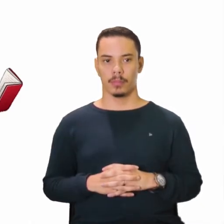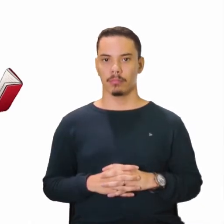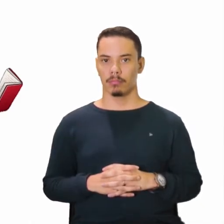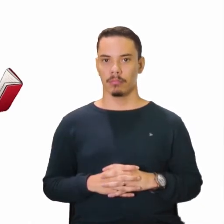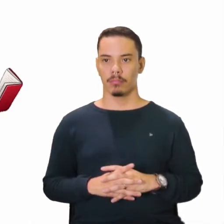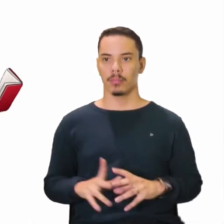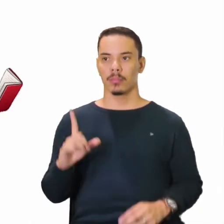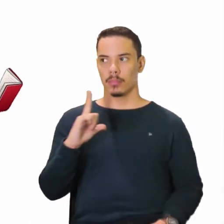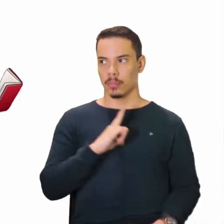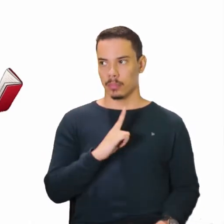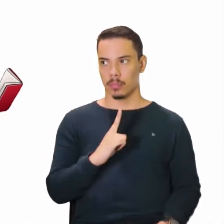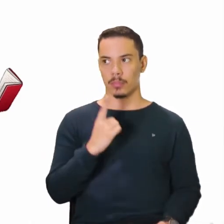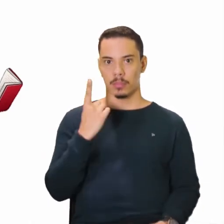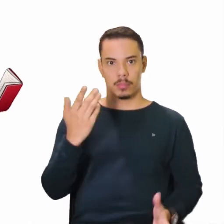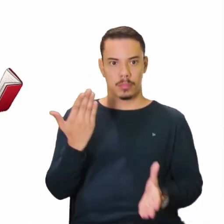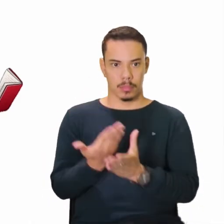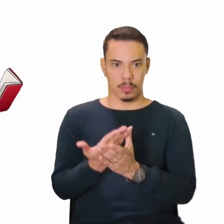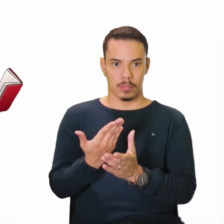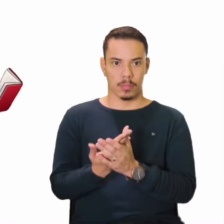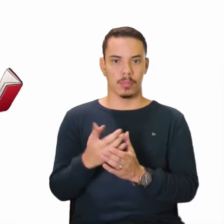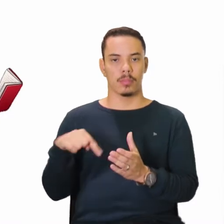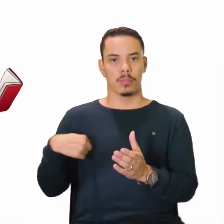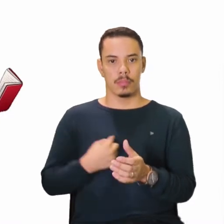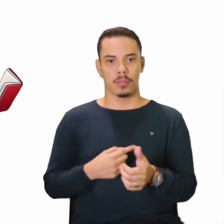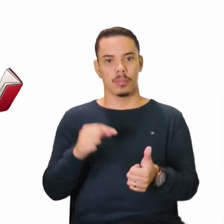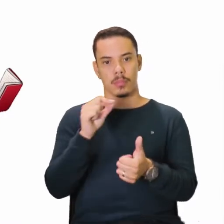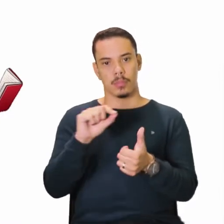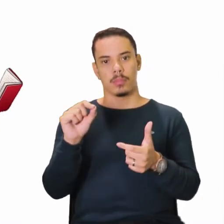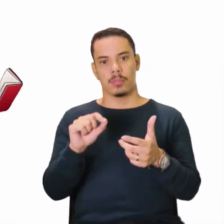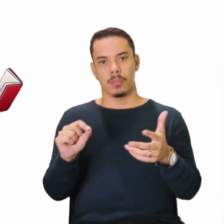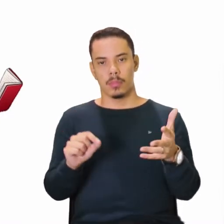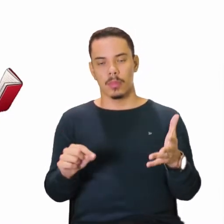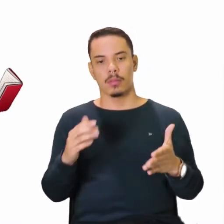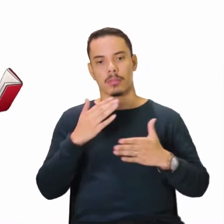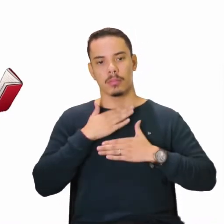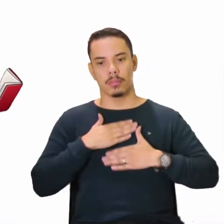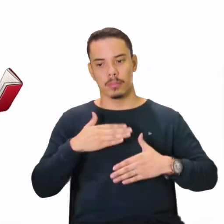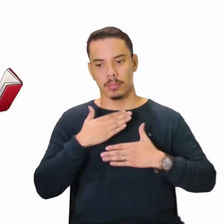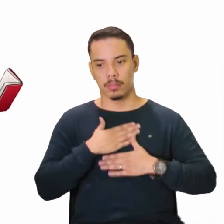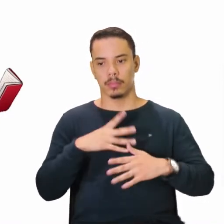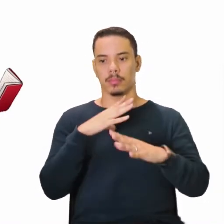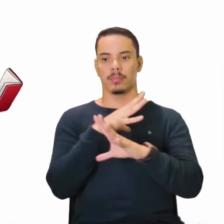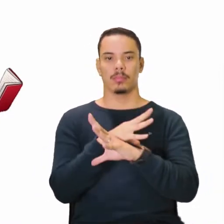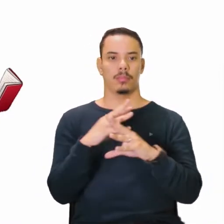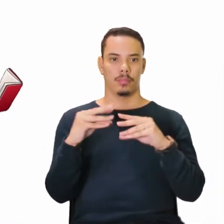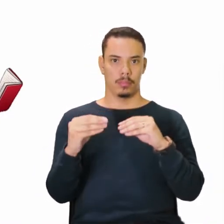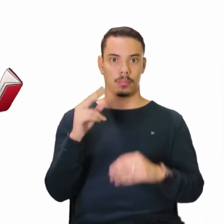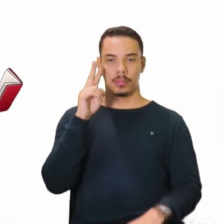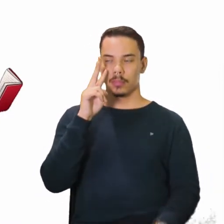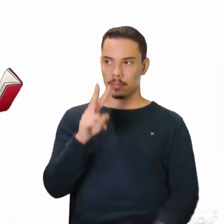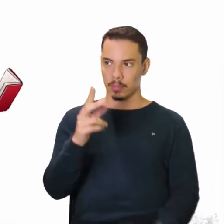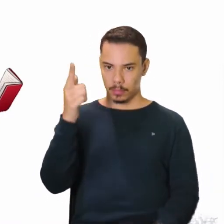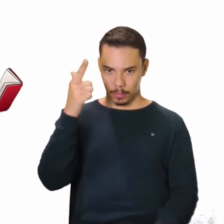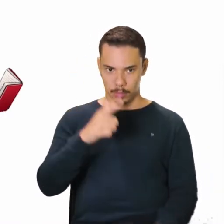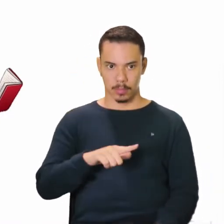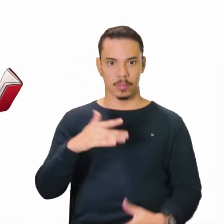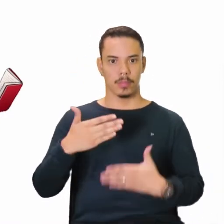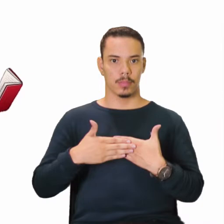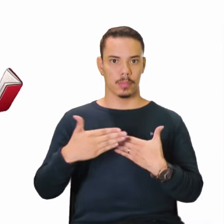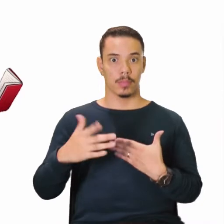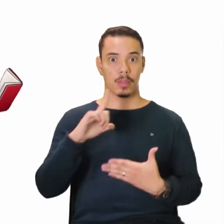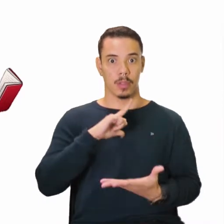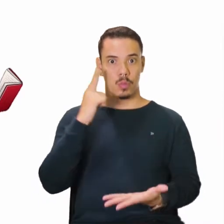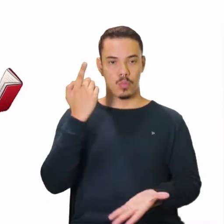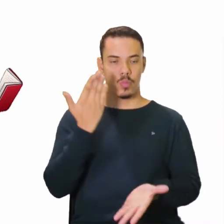teve uma aula que a gente até pontuou, fica tranquilo, que conjunção, você vai ver novamente, nós vamos ter